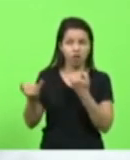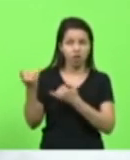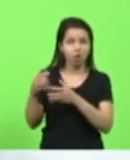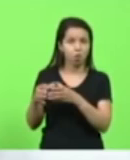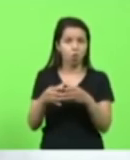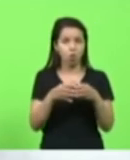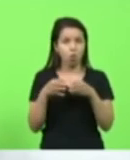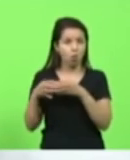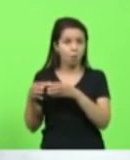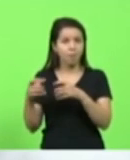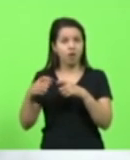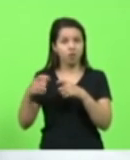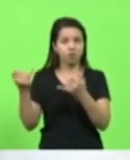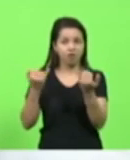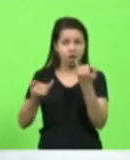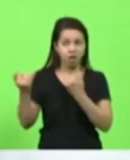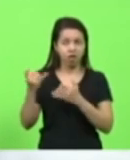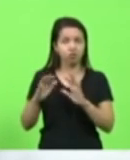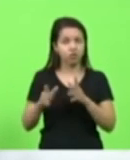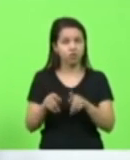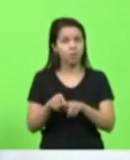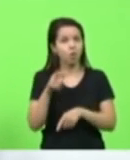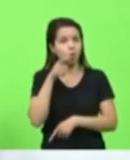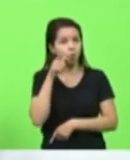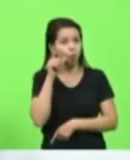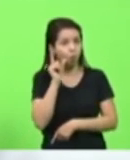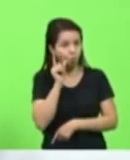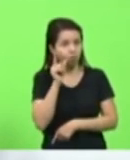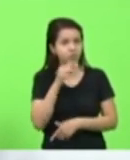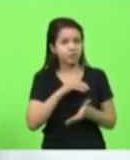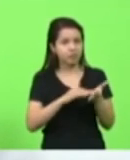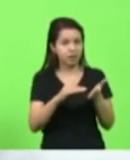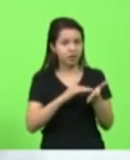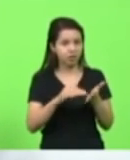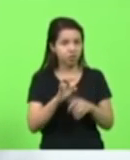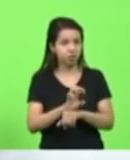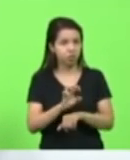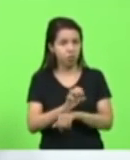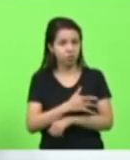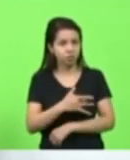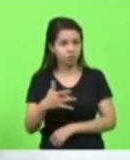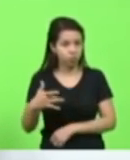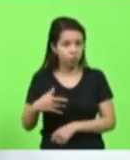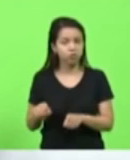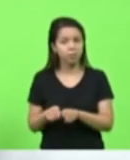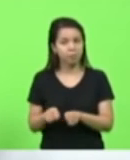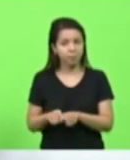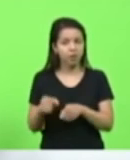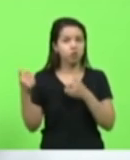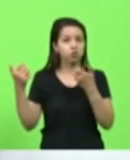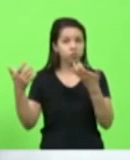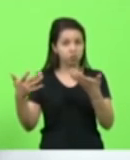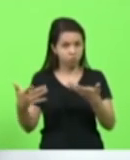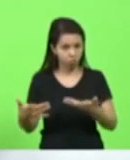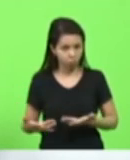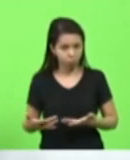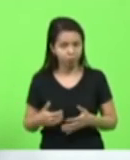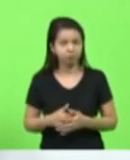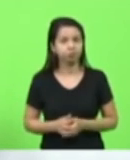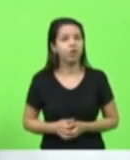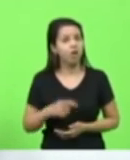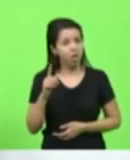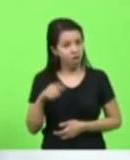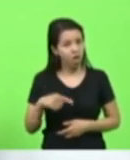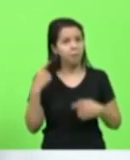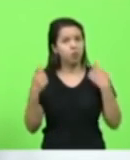médicos, mas também ontem confirmado pela própria secretária estadual de saúde, Carmen Zanotto, que é uma